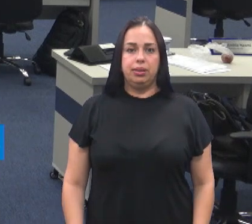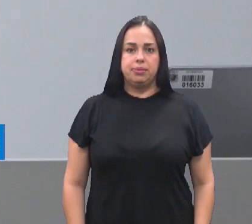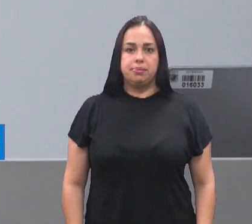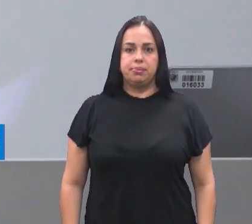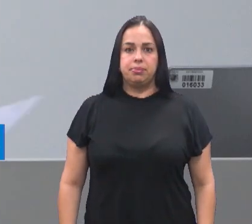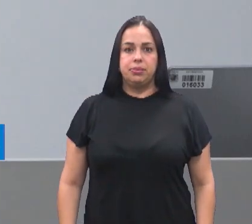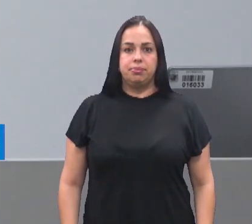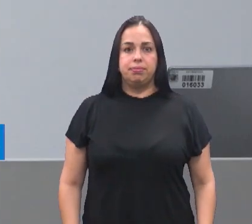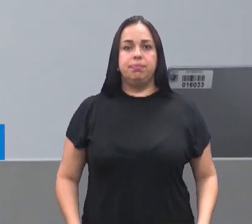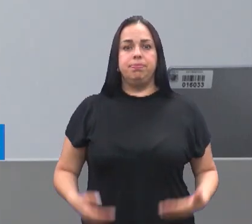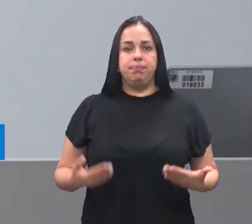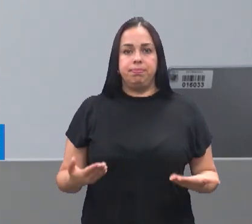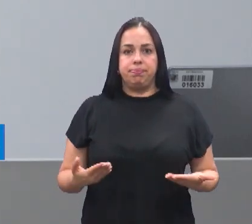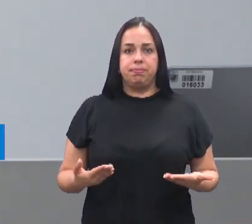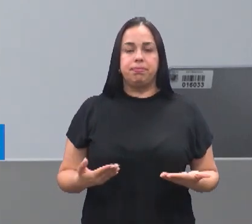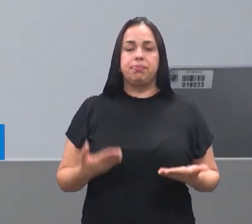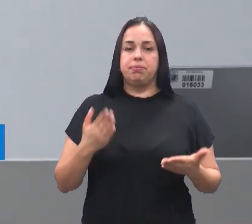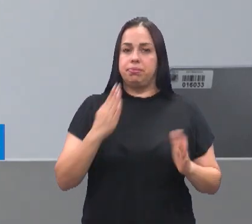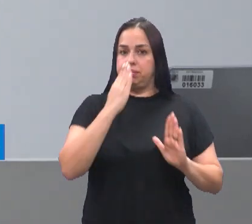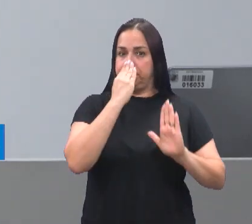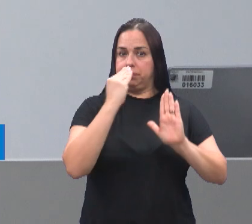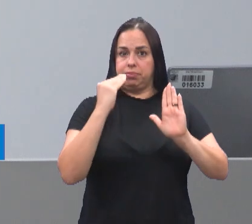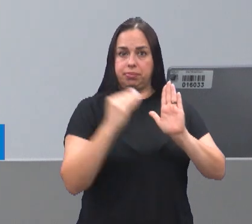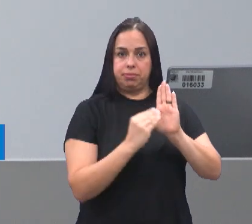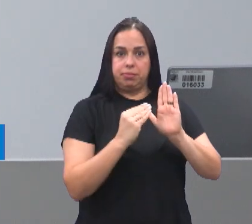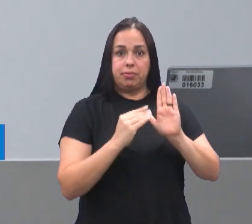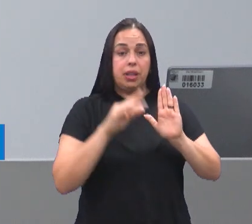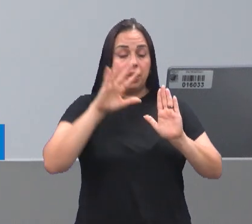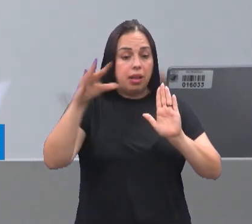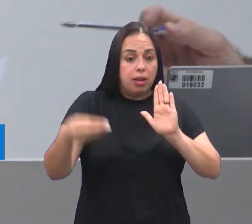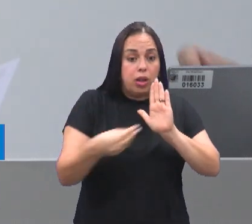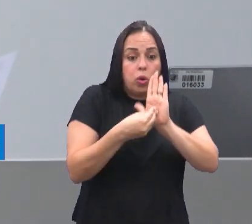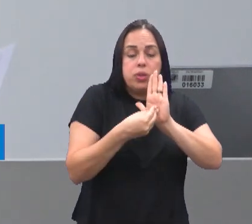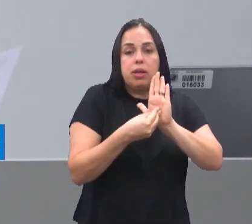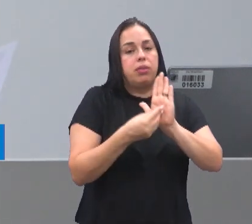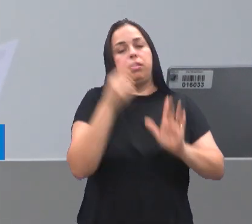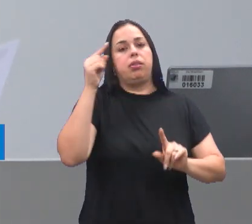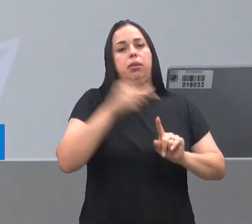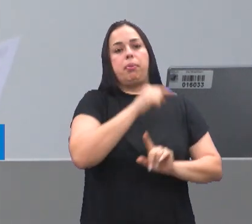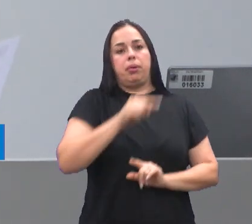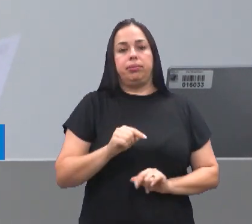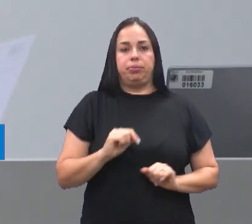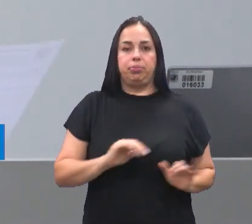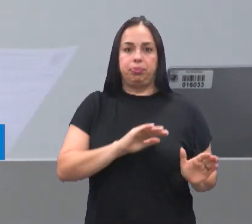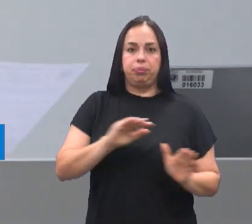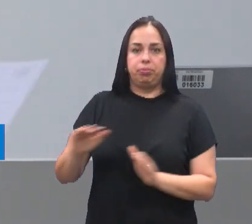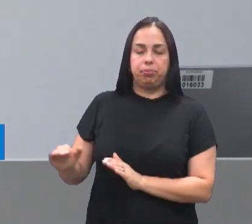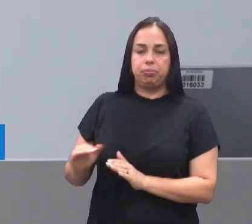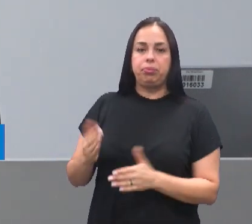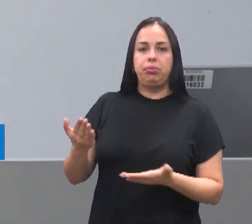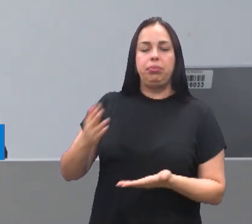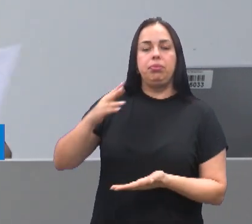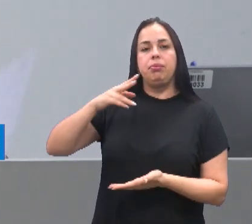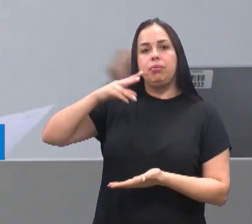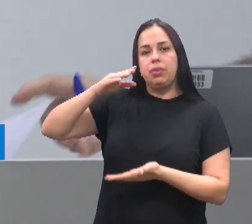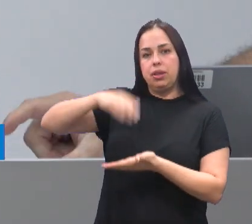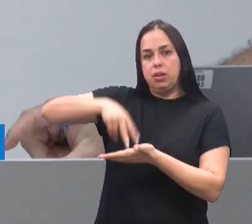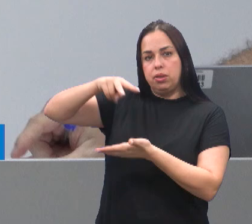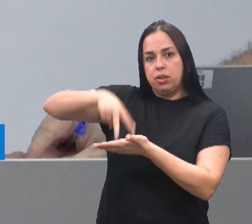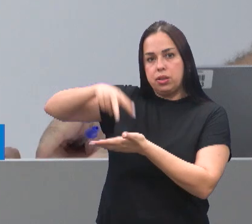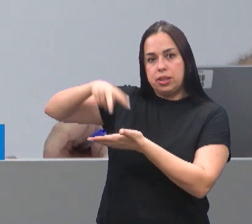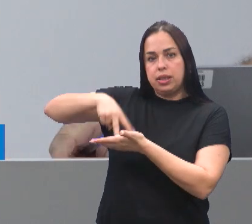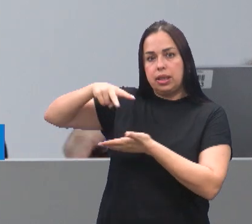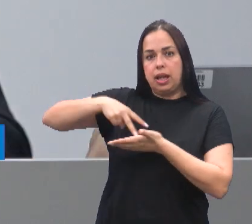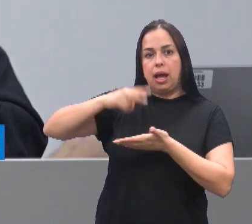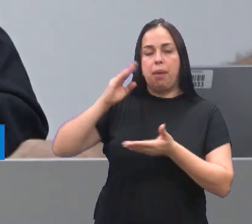Só retificando, então está rejeitada a inclusão da emenda. Convoco o secretário que faça a leitura das novas proposituras